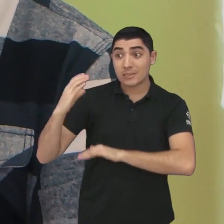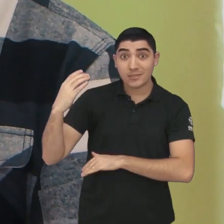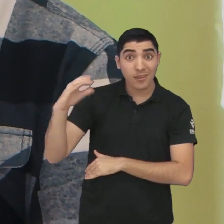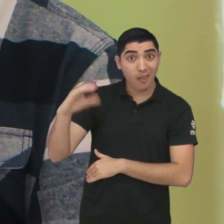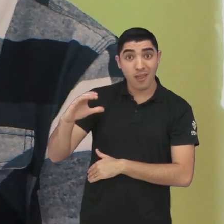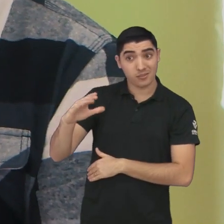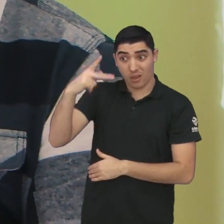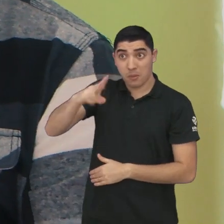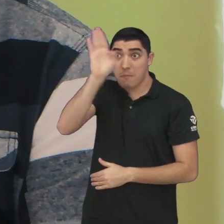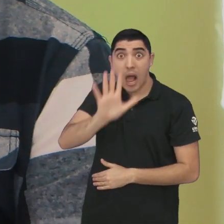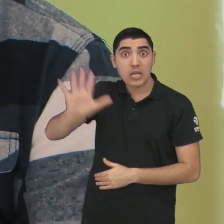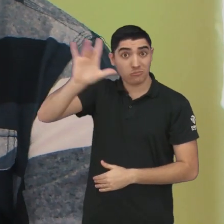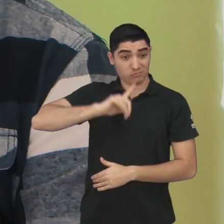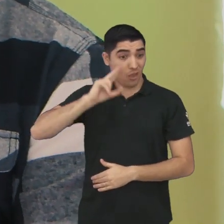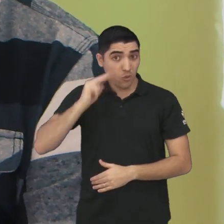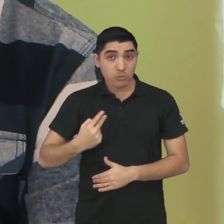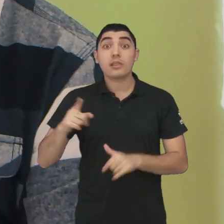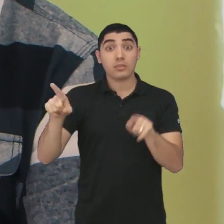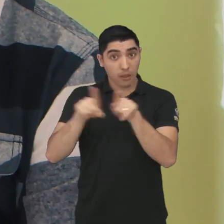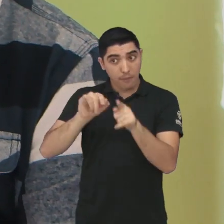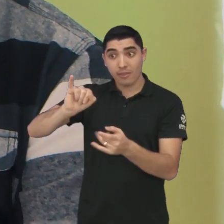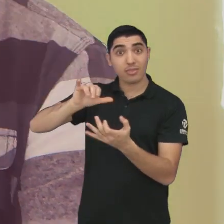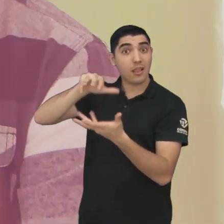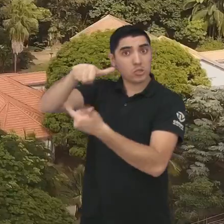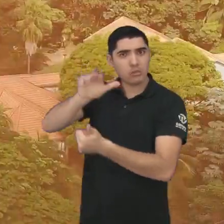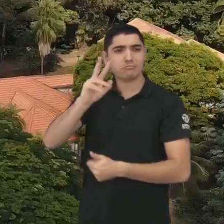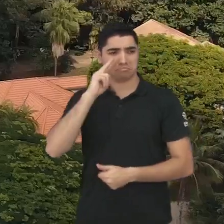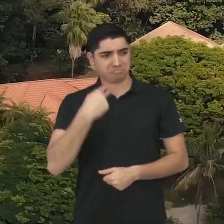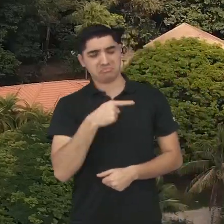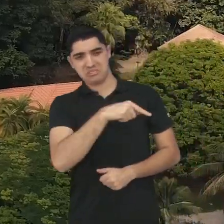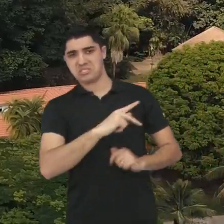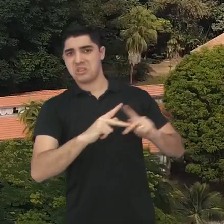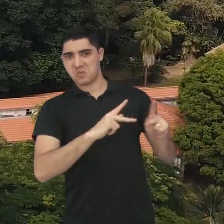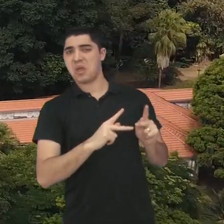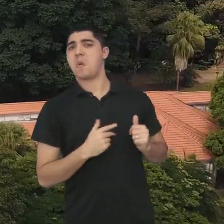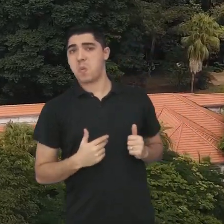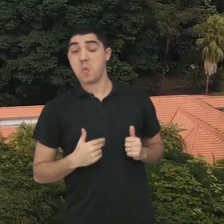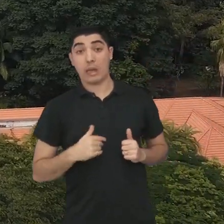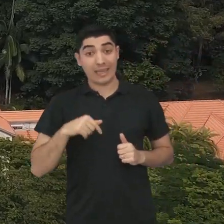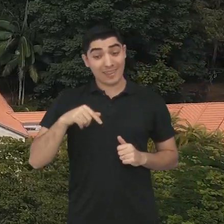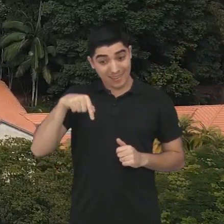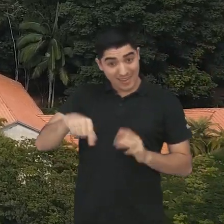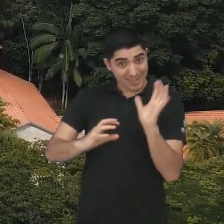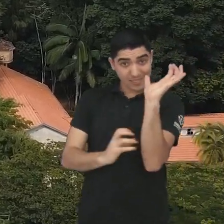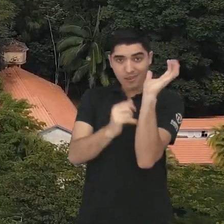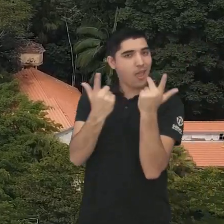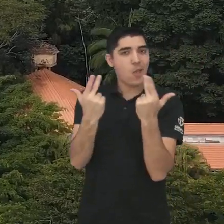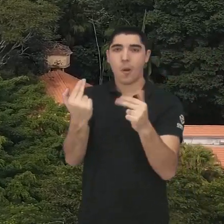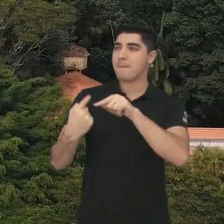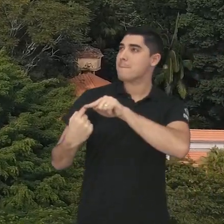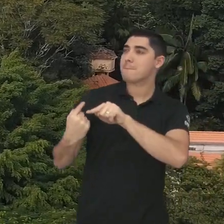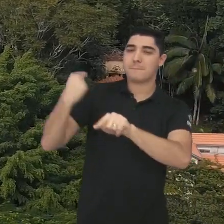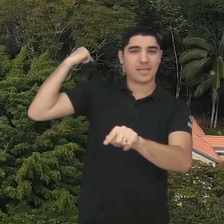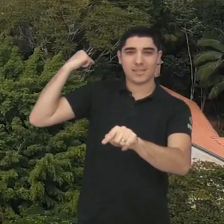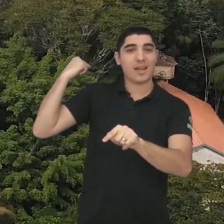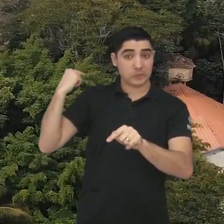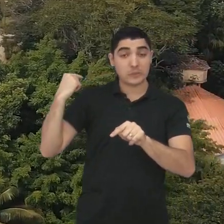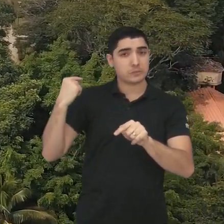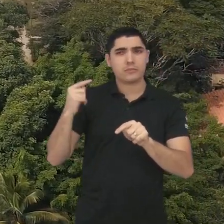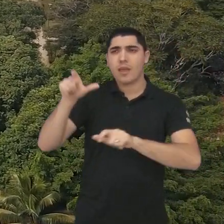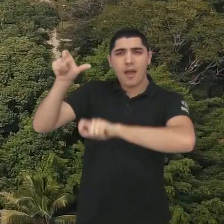Hoje a gente fala sobre São José dos Campos, a gente pensa nessa cidade não só industrial, mas uma cidade tecnológica. A gente tem institutos